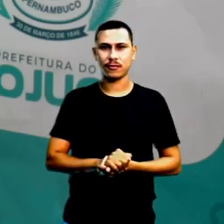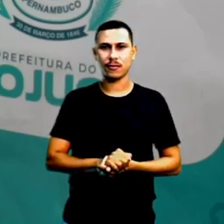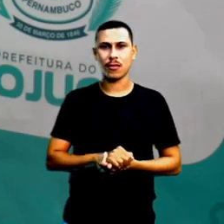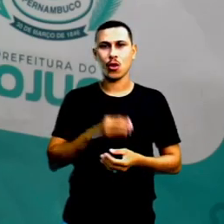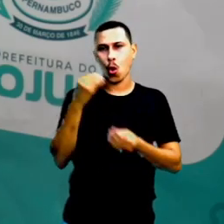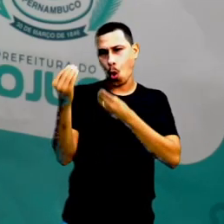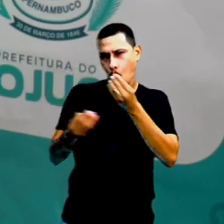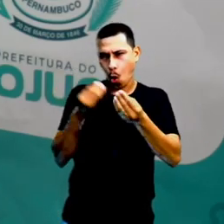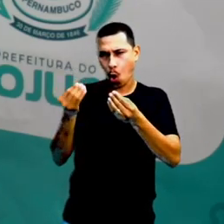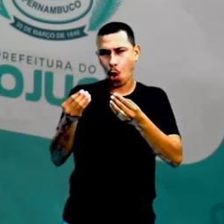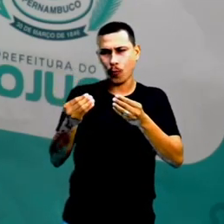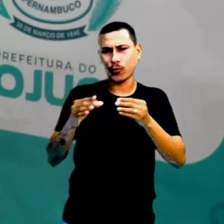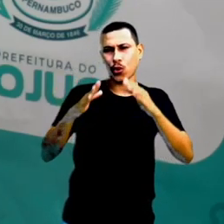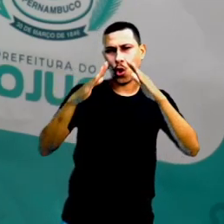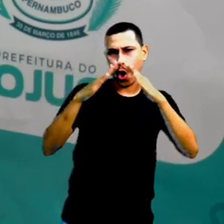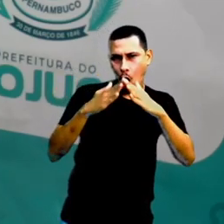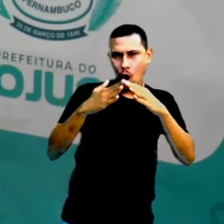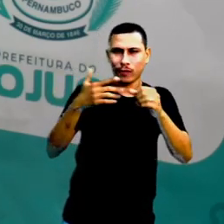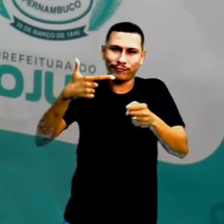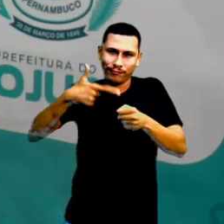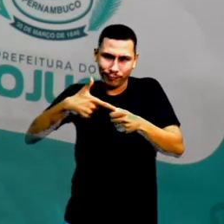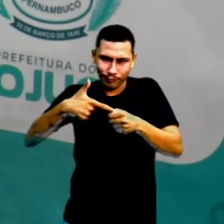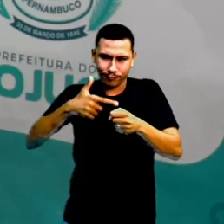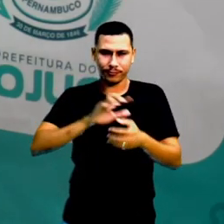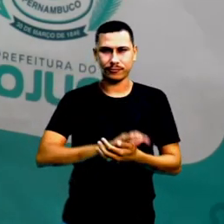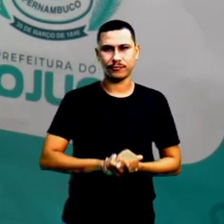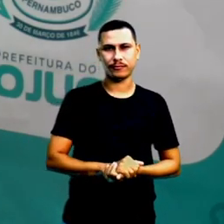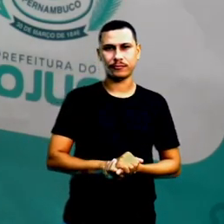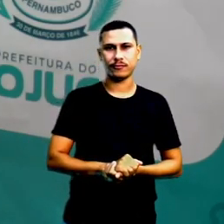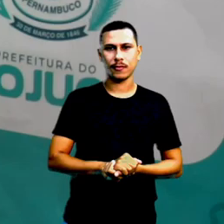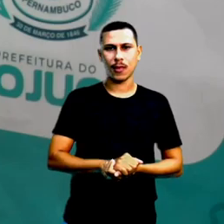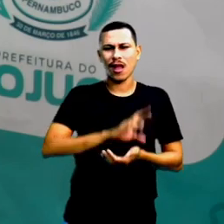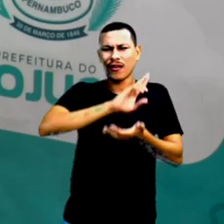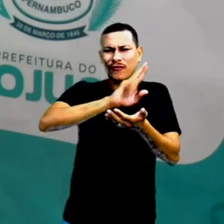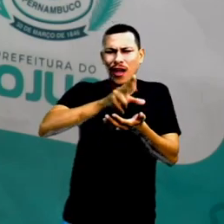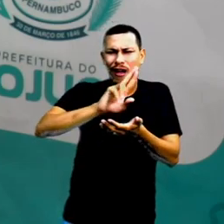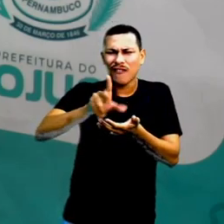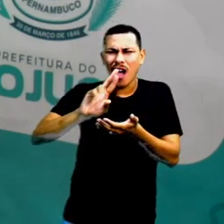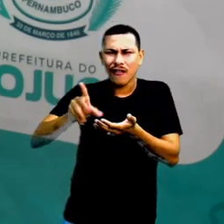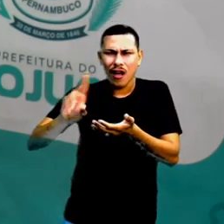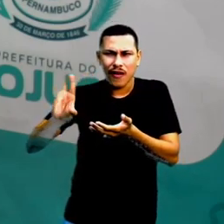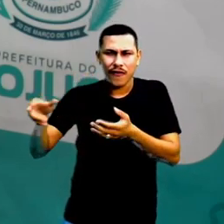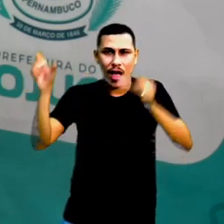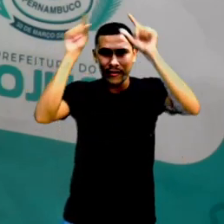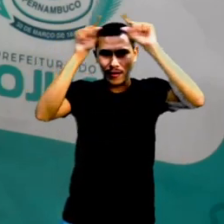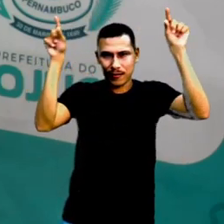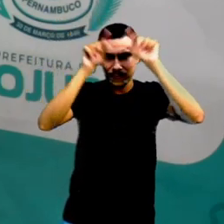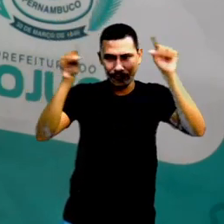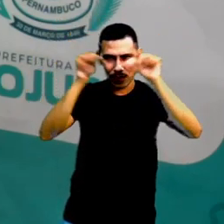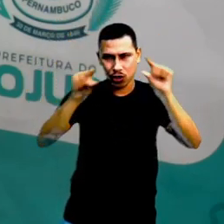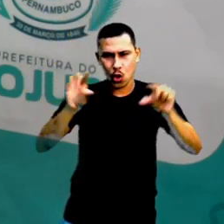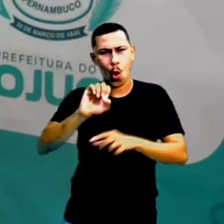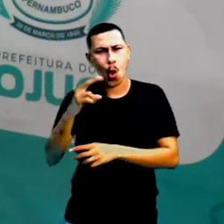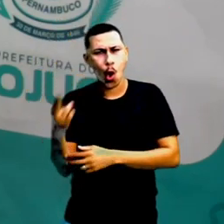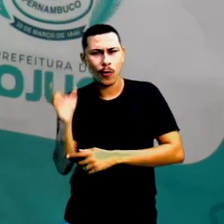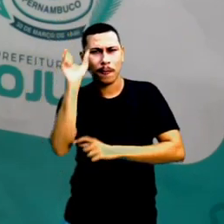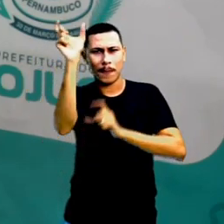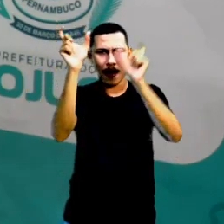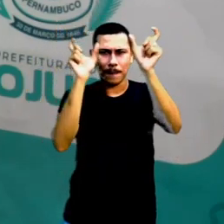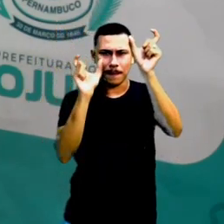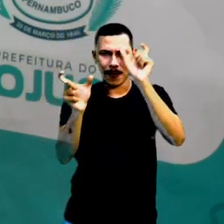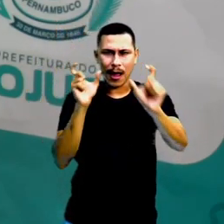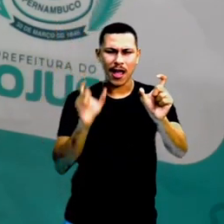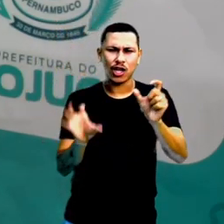de gasolina. Tranquilo, pessoal? Então existem várias outras expressões. É só você